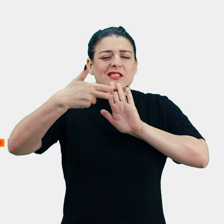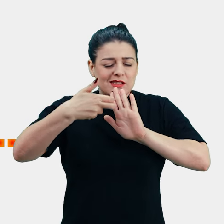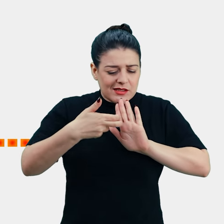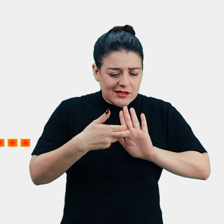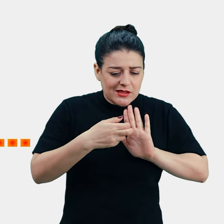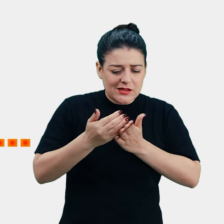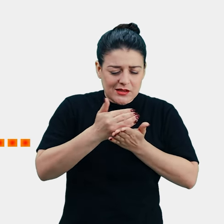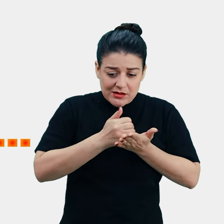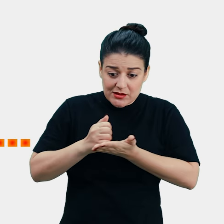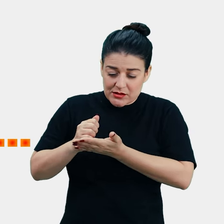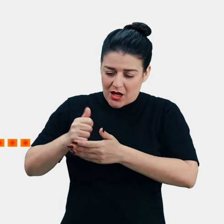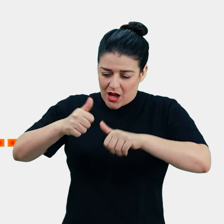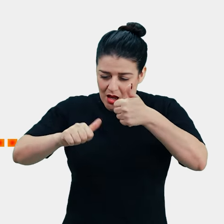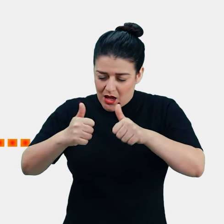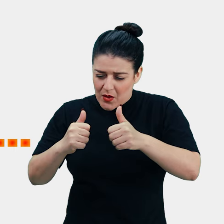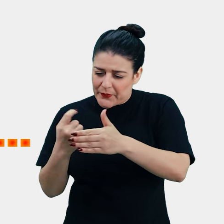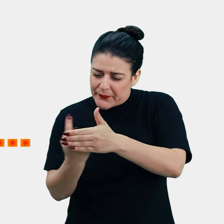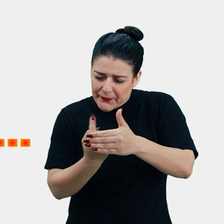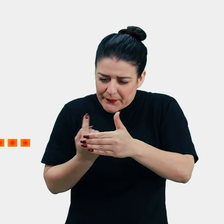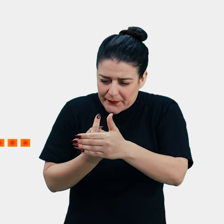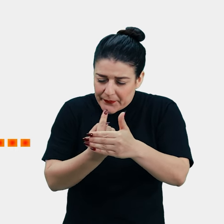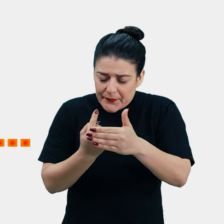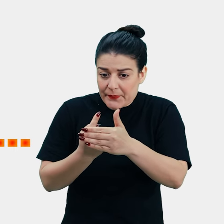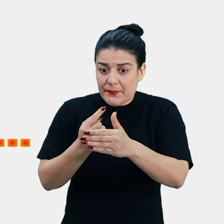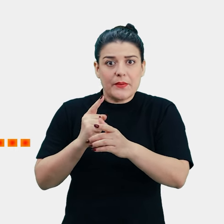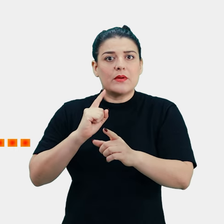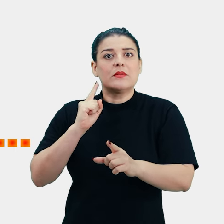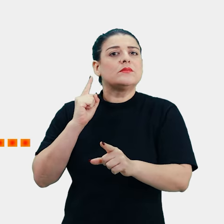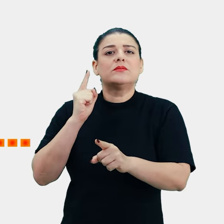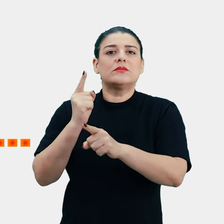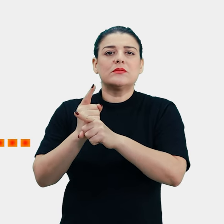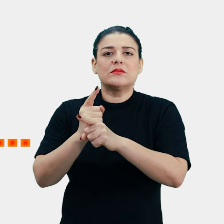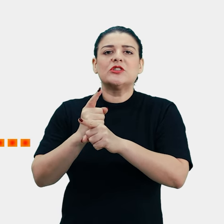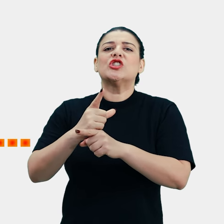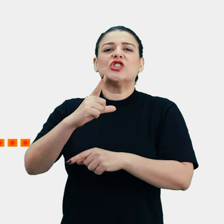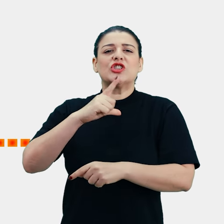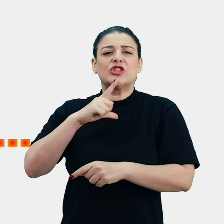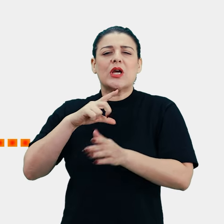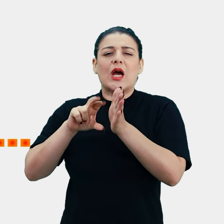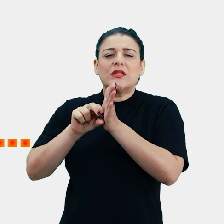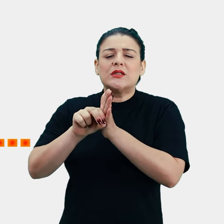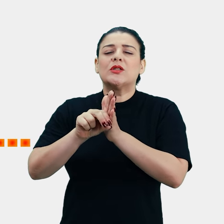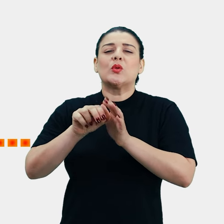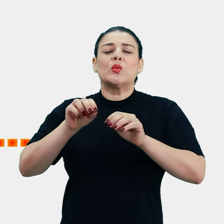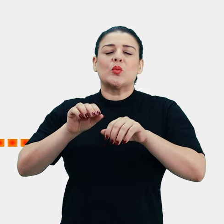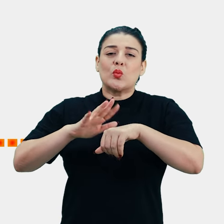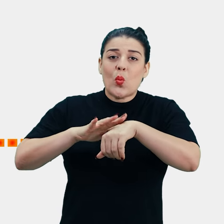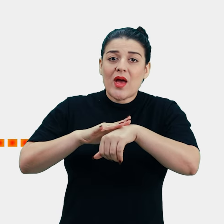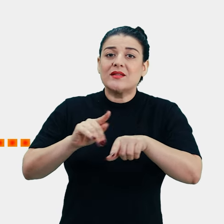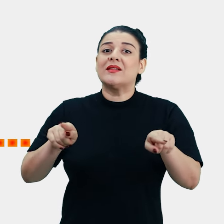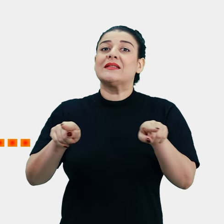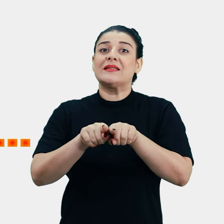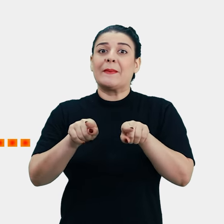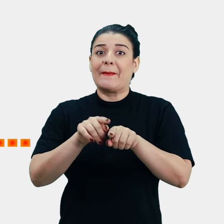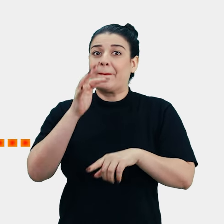análise de DNA, pessoal, foi possível identificar a presença de micro-organismos patogênicos e também de plantas.